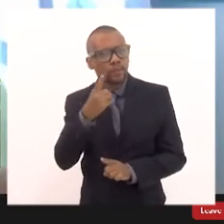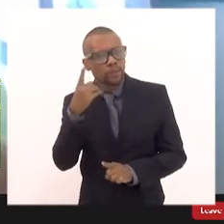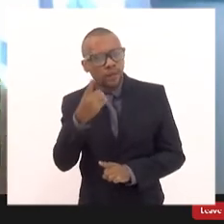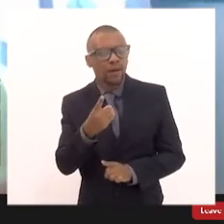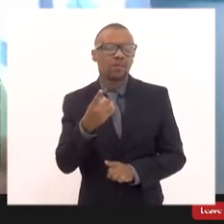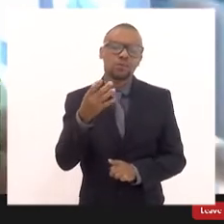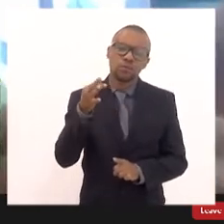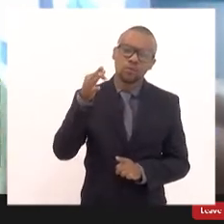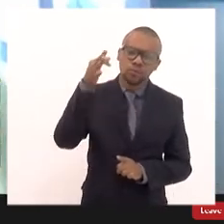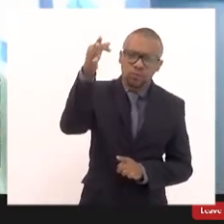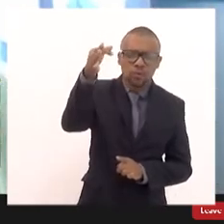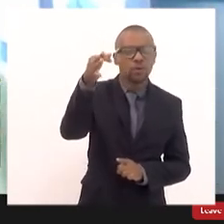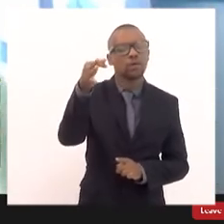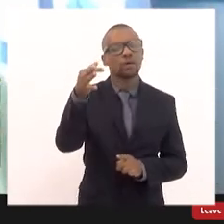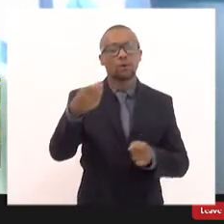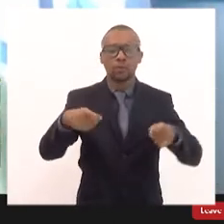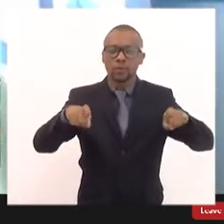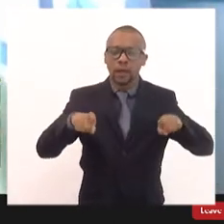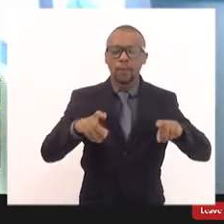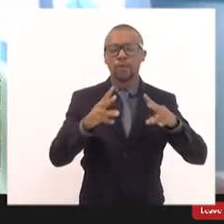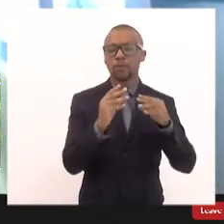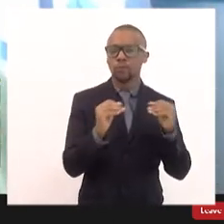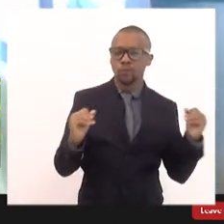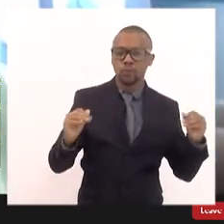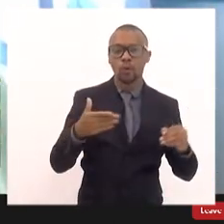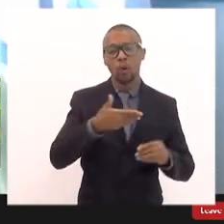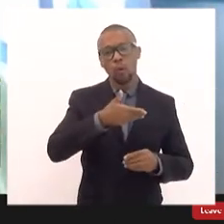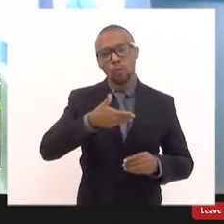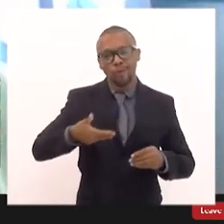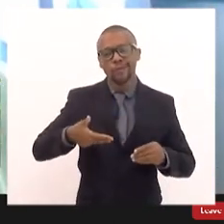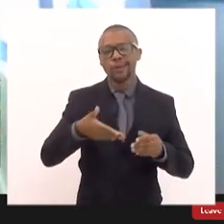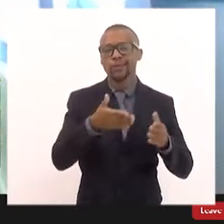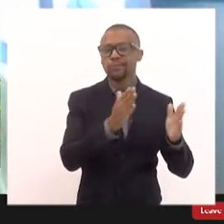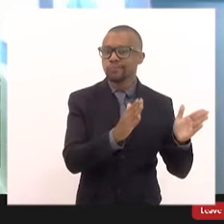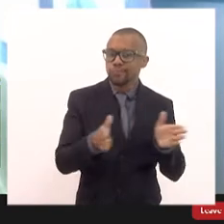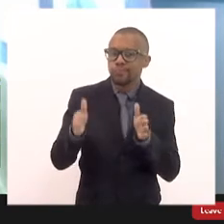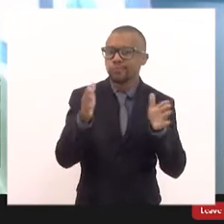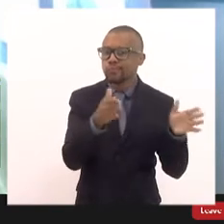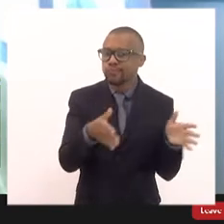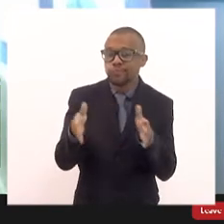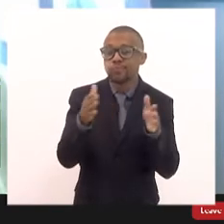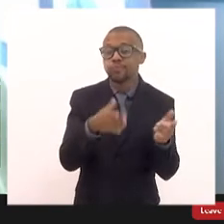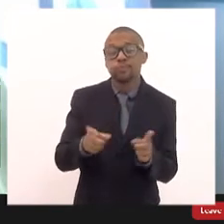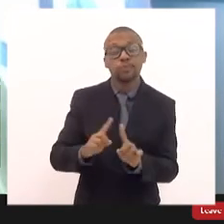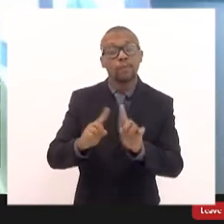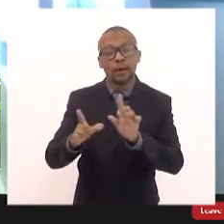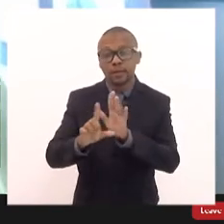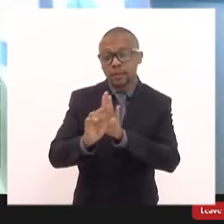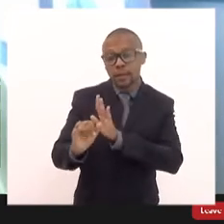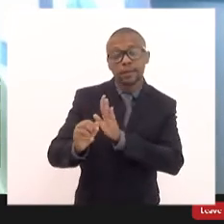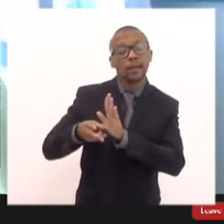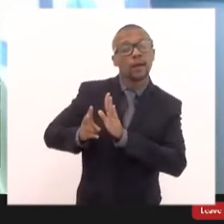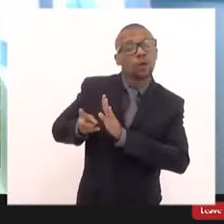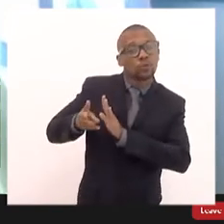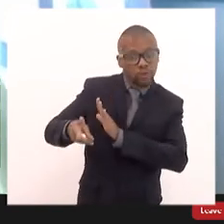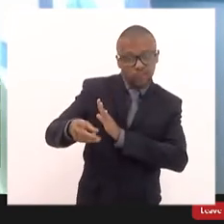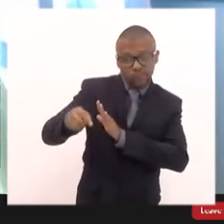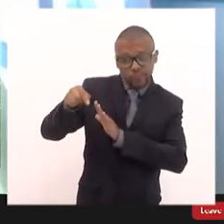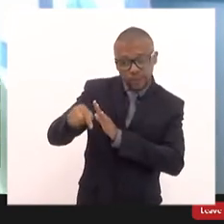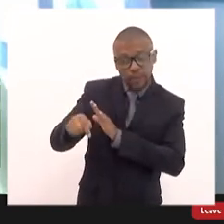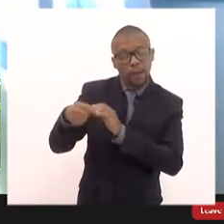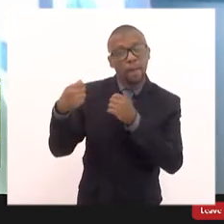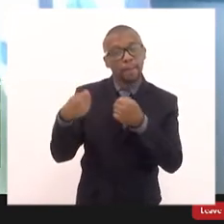os dirigentes dos governos vão passar, mas as leis elas vão continuar. E elas têm que servir aos